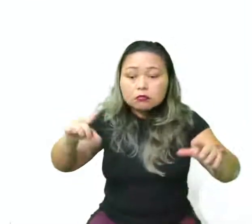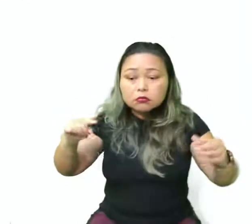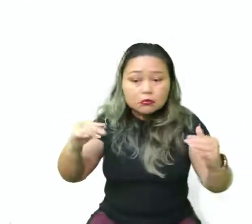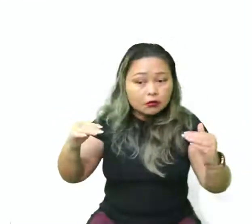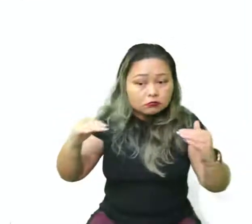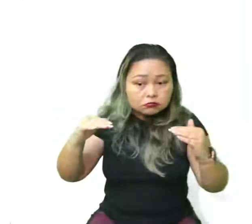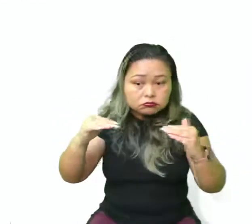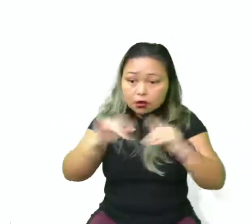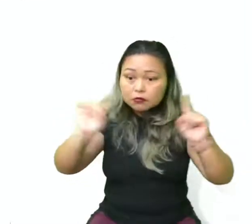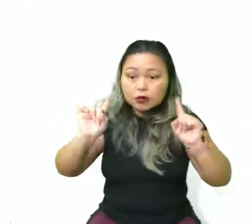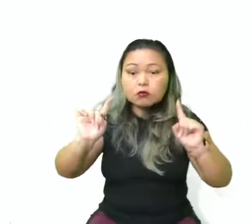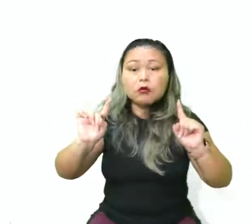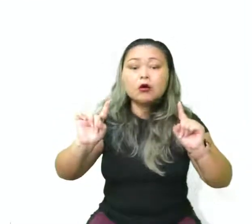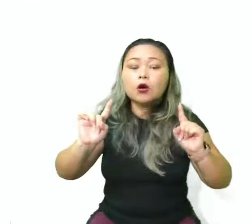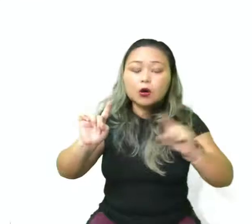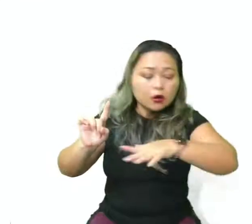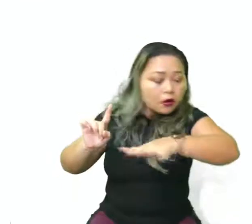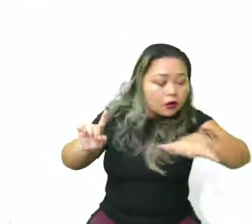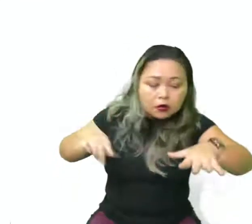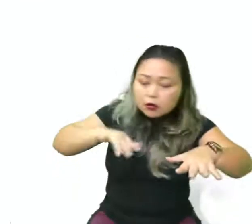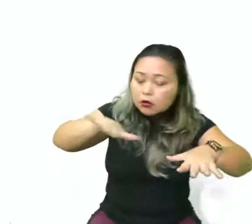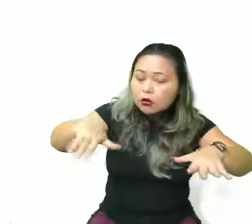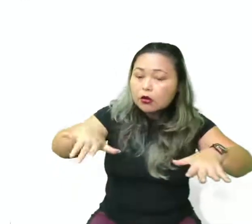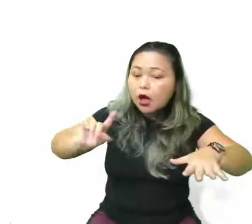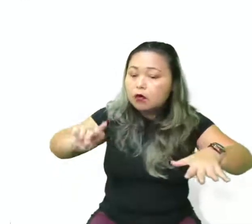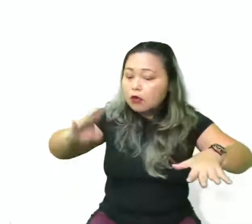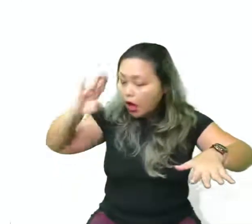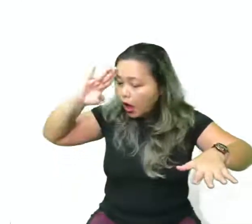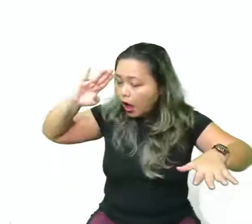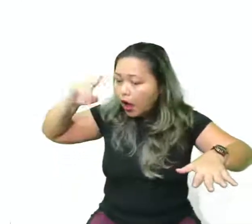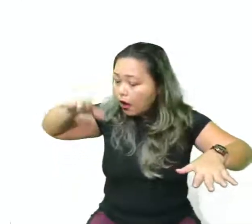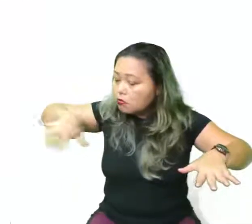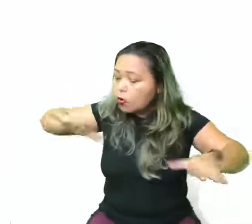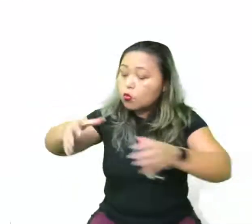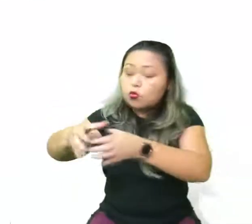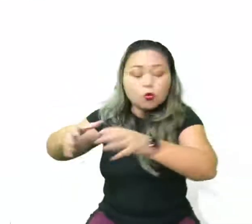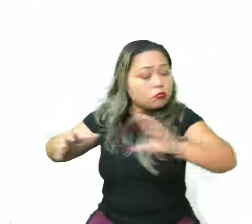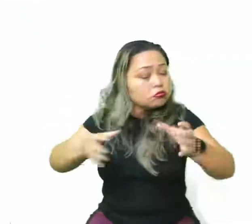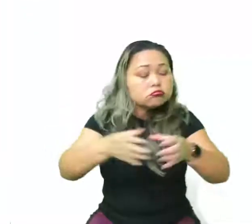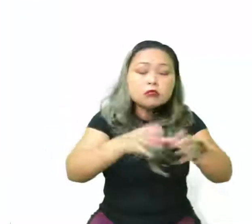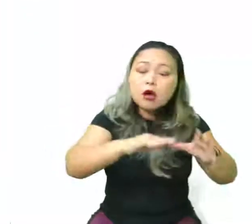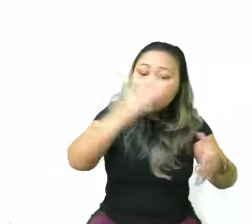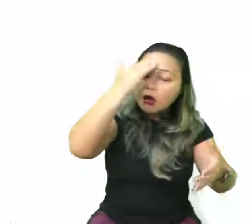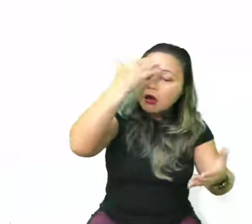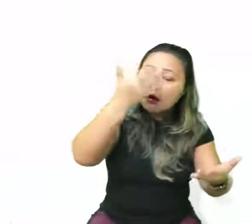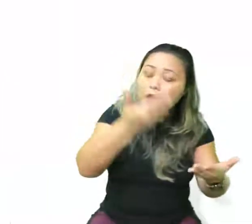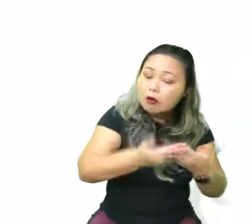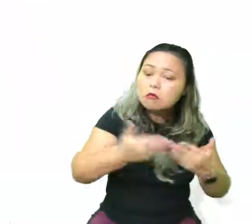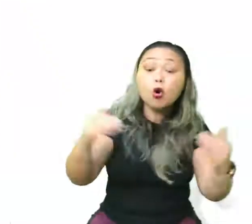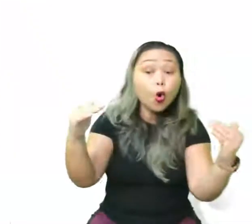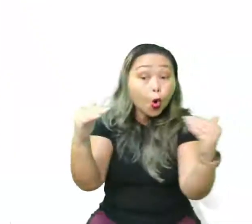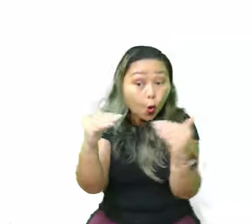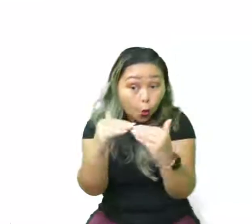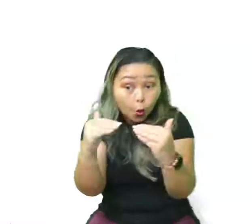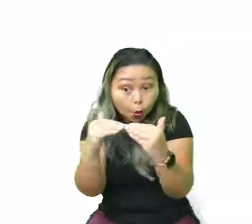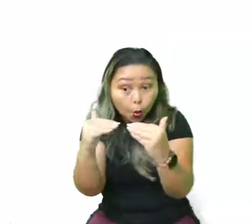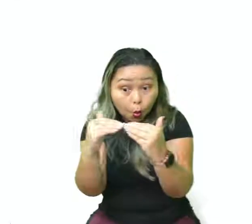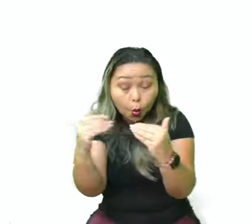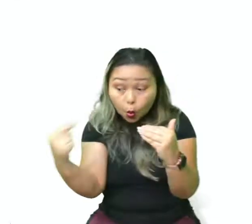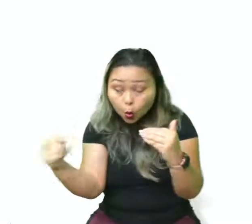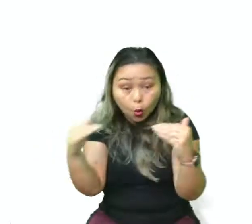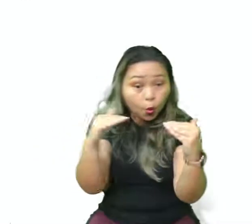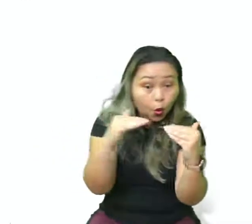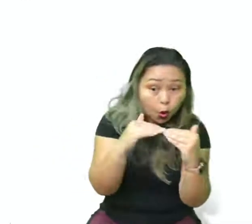conflito. Tanto os defensores da panspermia quanto os da evolução química concordam